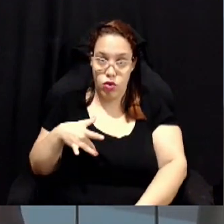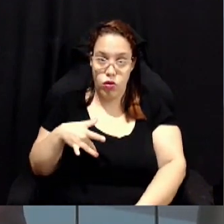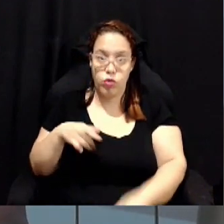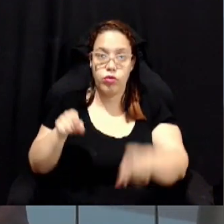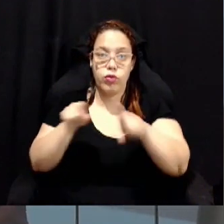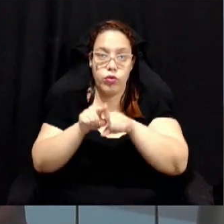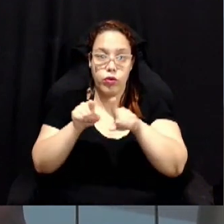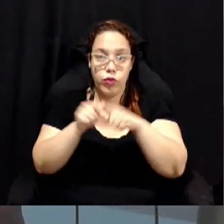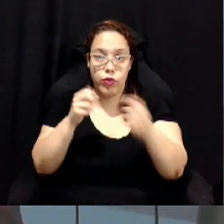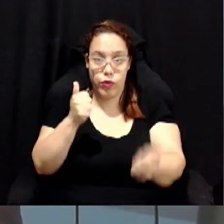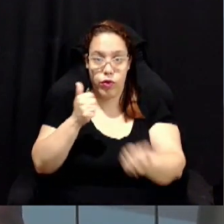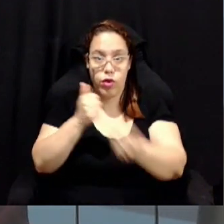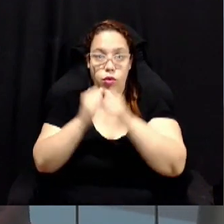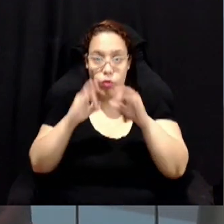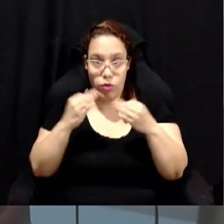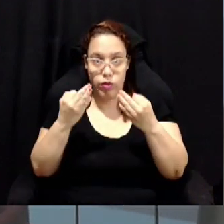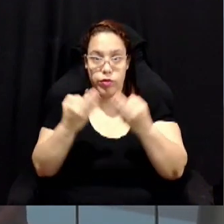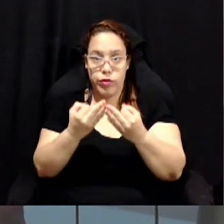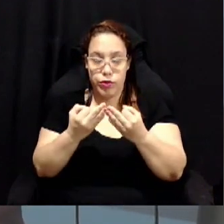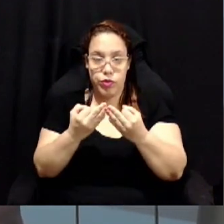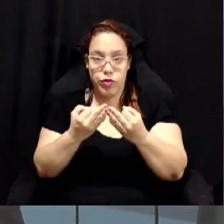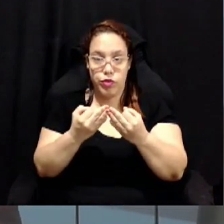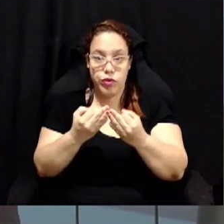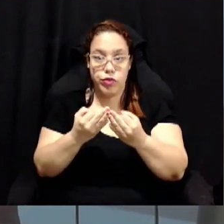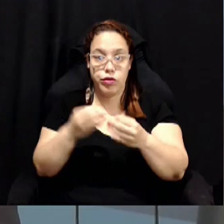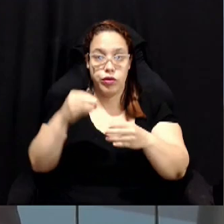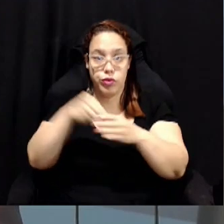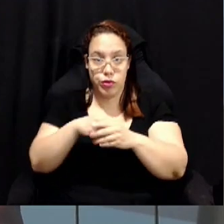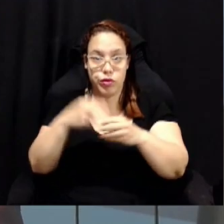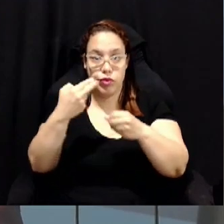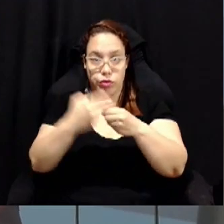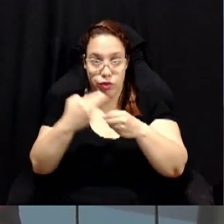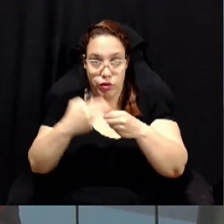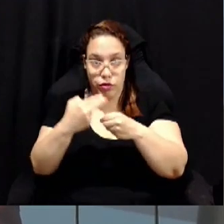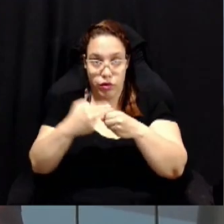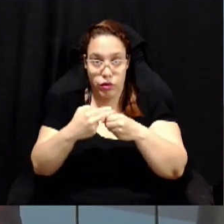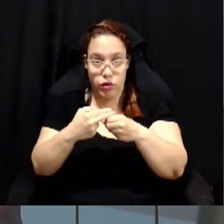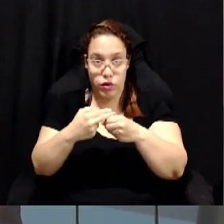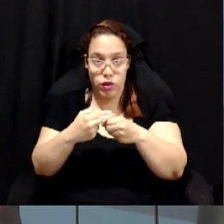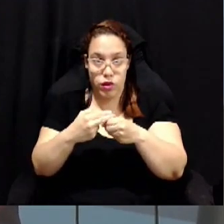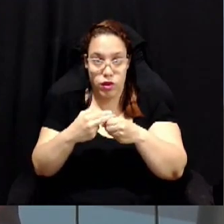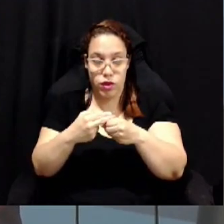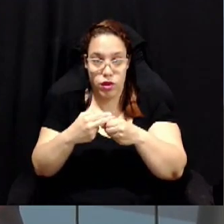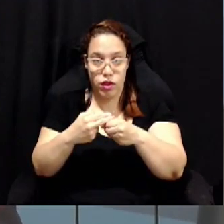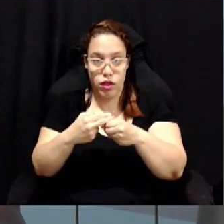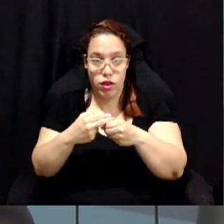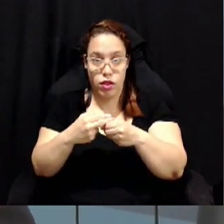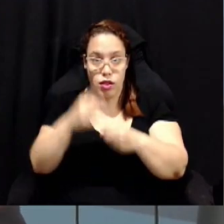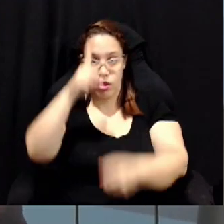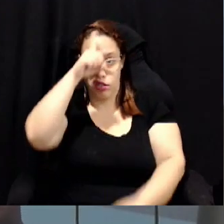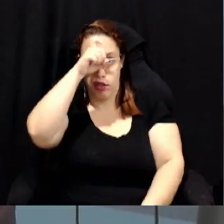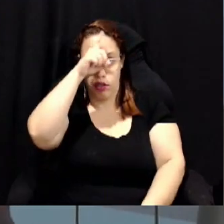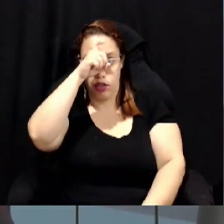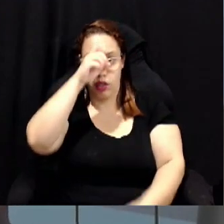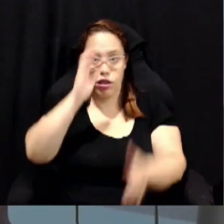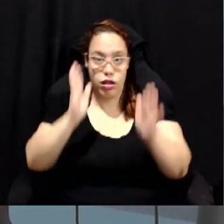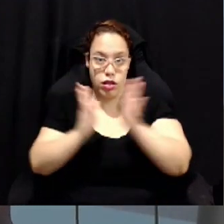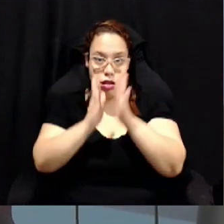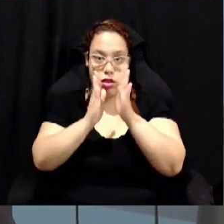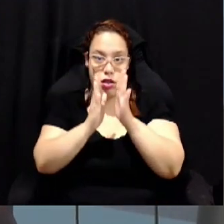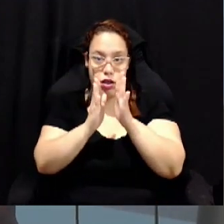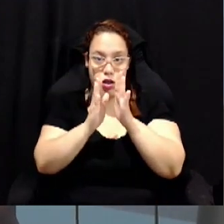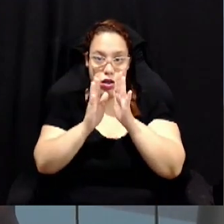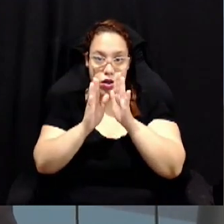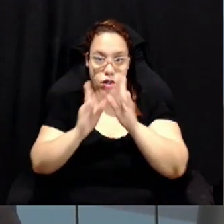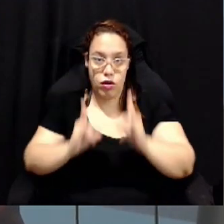para as famílias também, dentro da Unicamp. Quando você entra na Unicamp, assim que você chega no hospital da clínica, na frente você já vê o prédio, é um